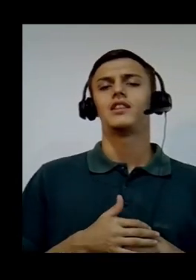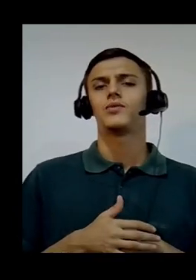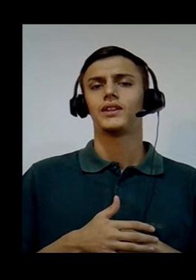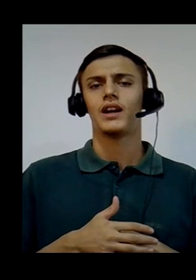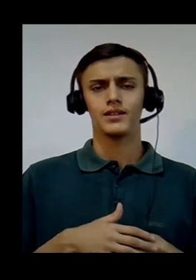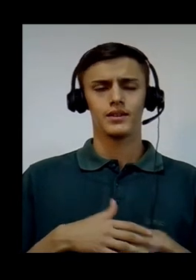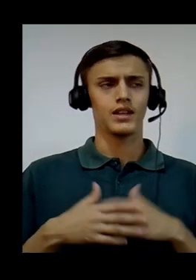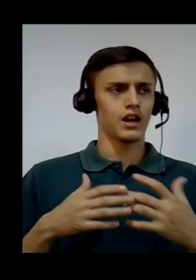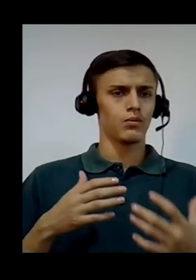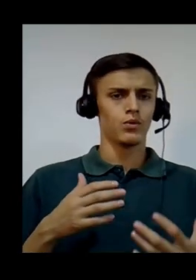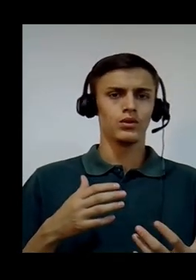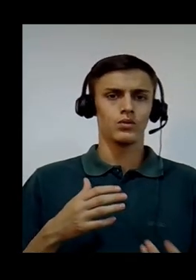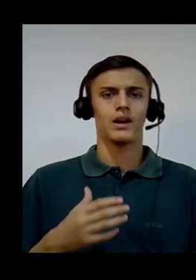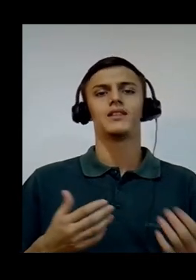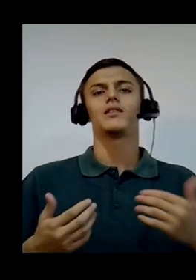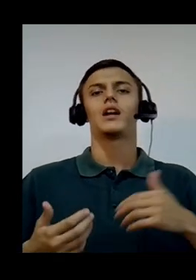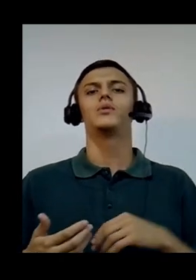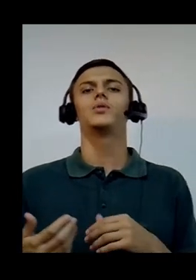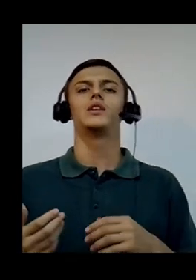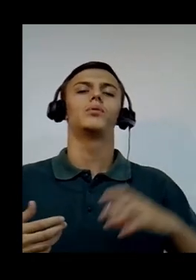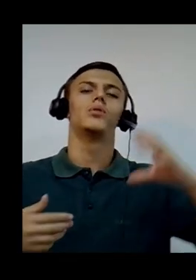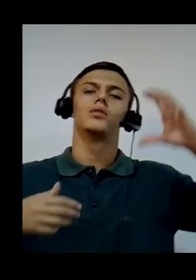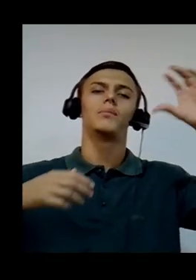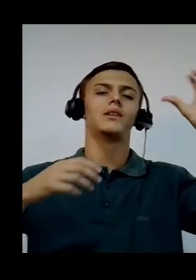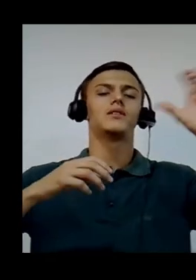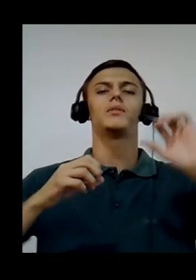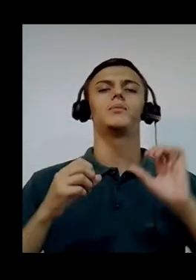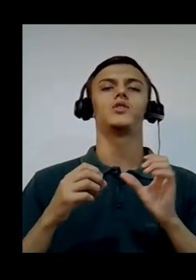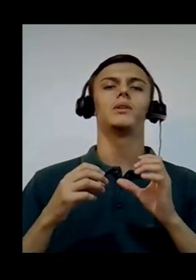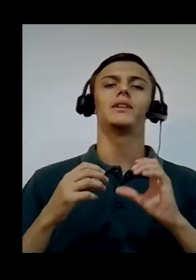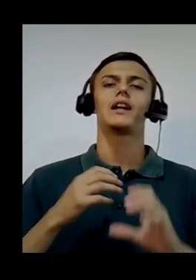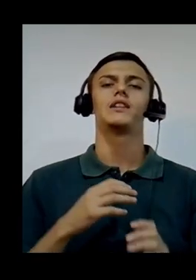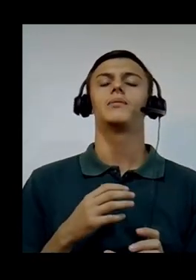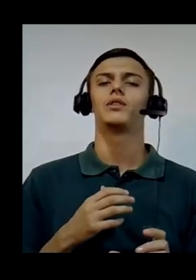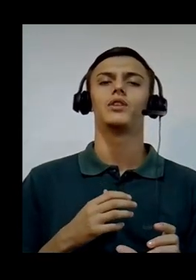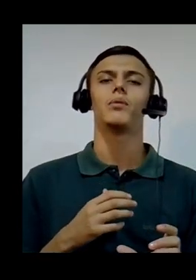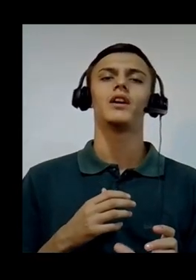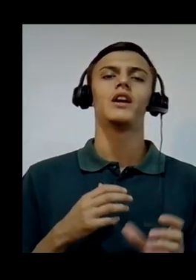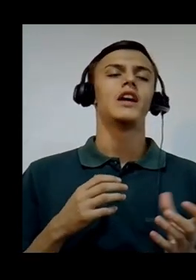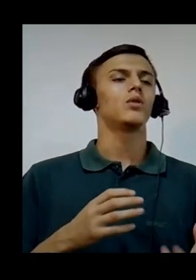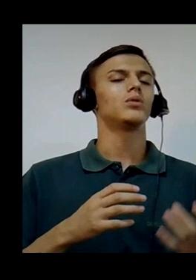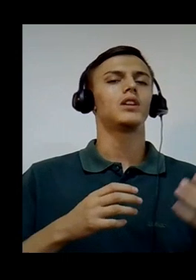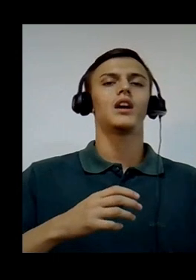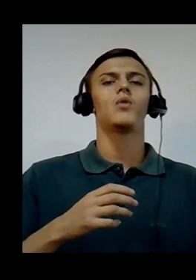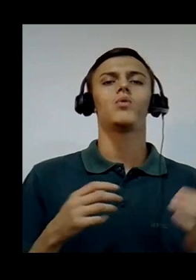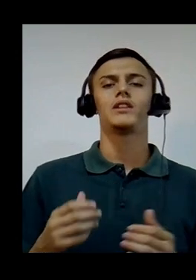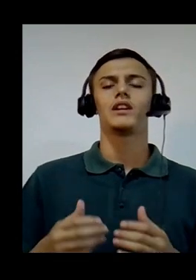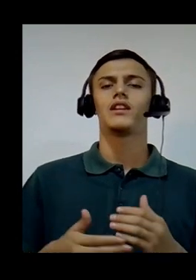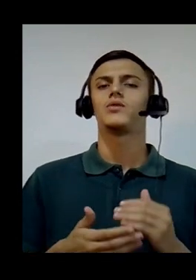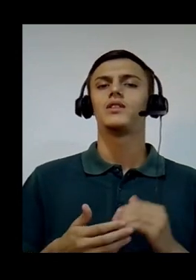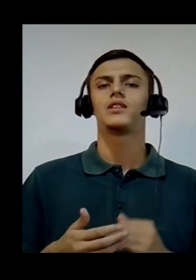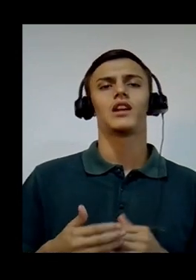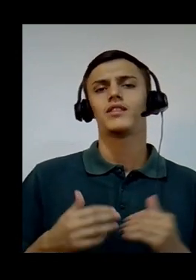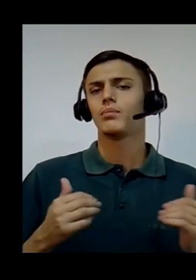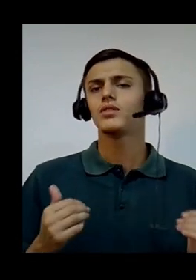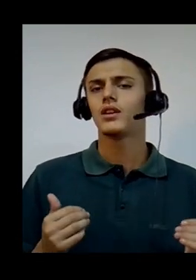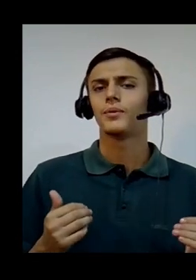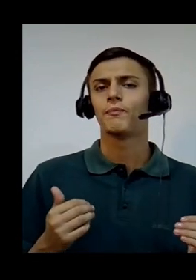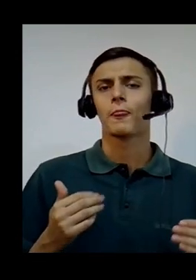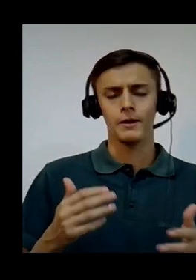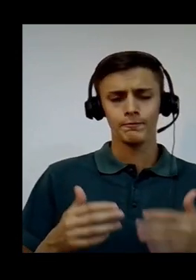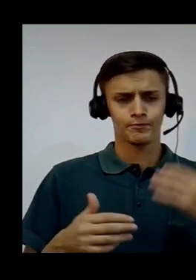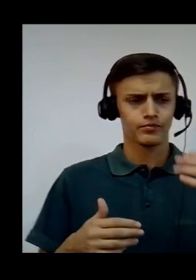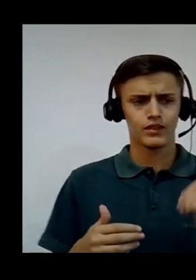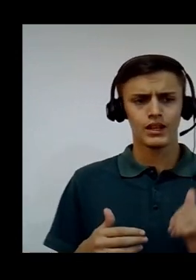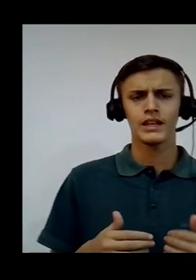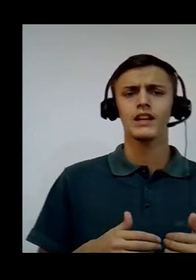ali acidentes fatais, e era muito mais rentável ali para o dono da empresa simplesmente mandar aquele trabalhador embora e contratar um com a integridade física que estava